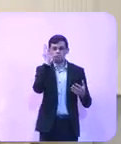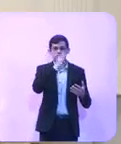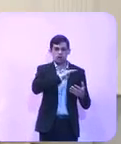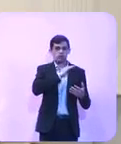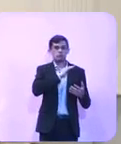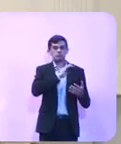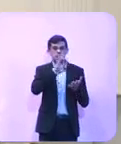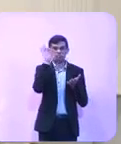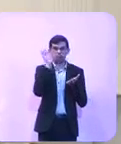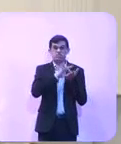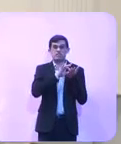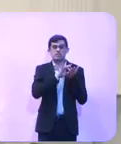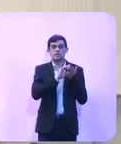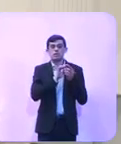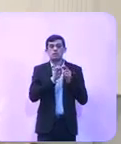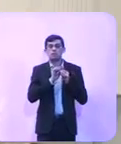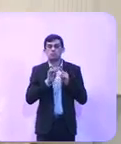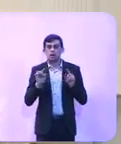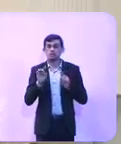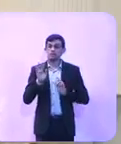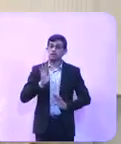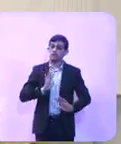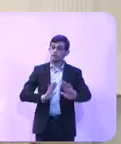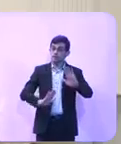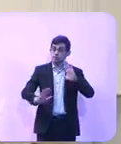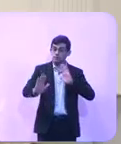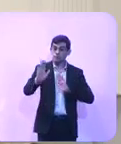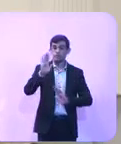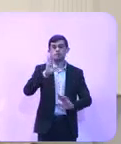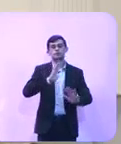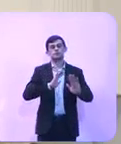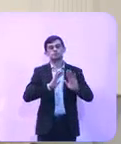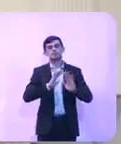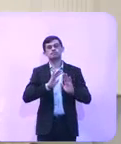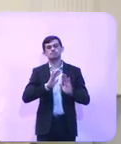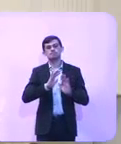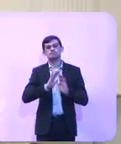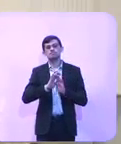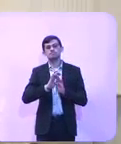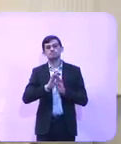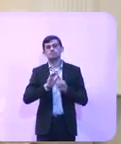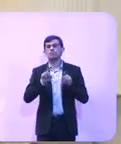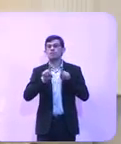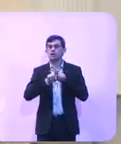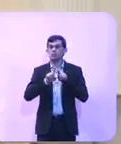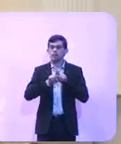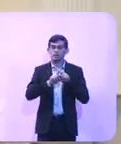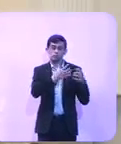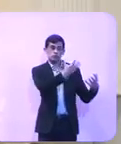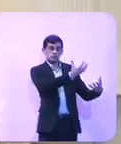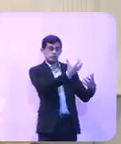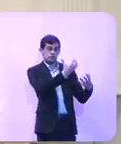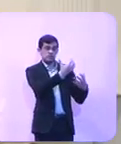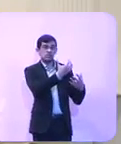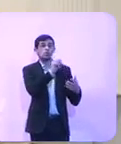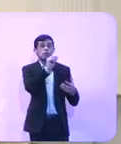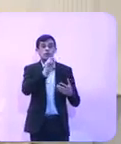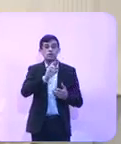personificado. E, às vezes, nem um Deus